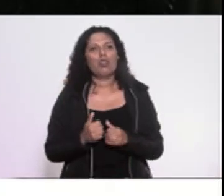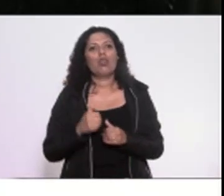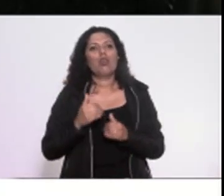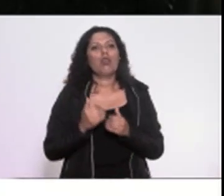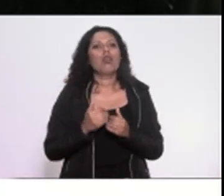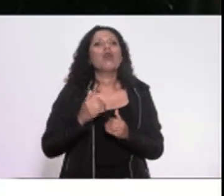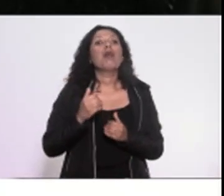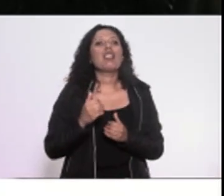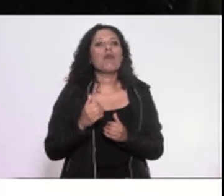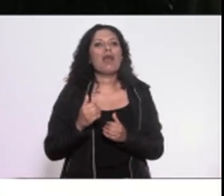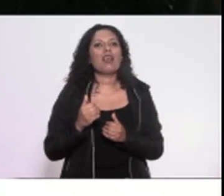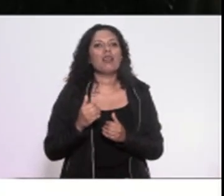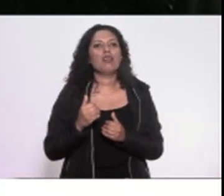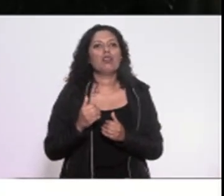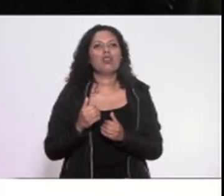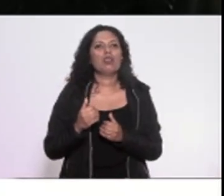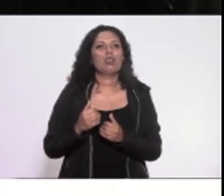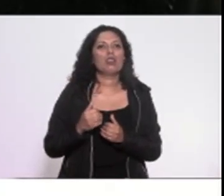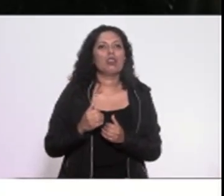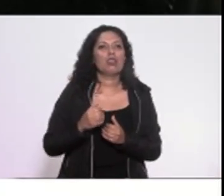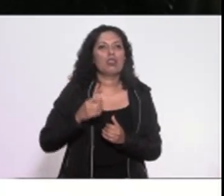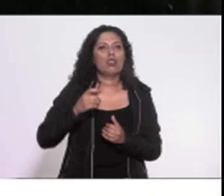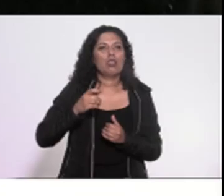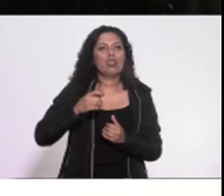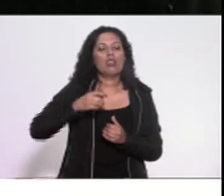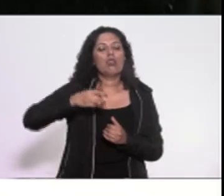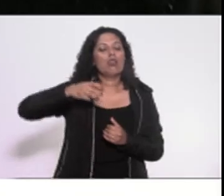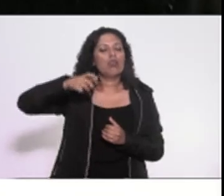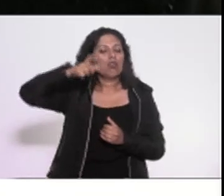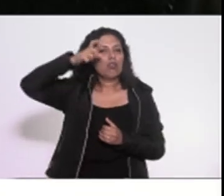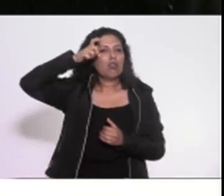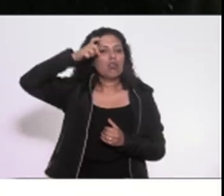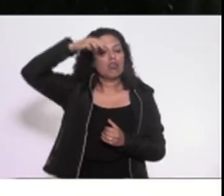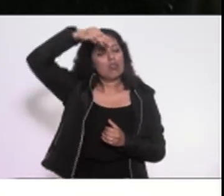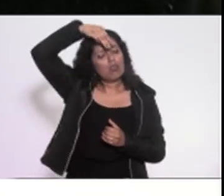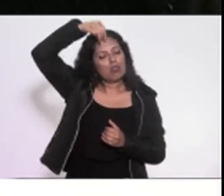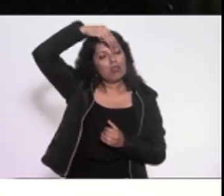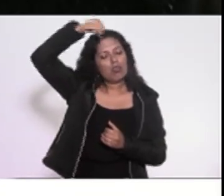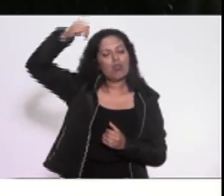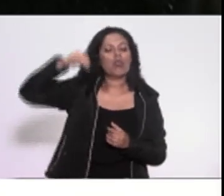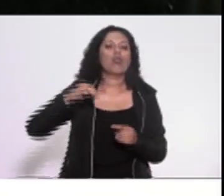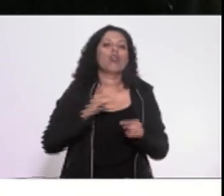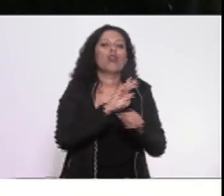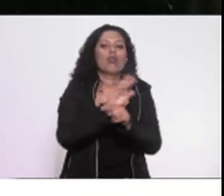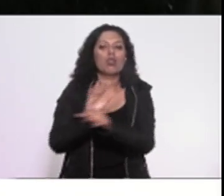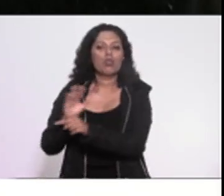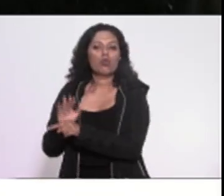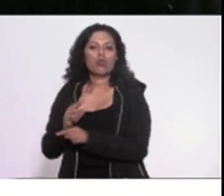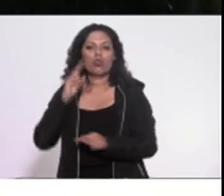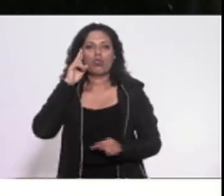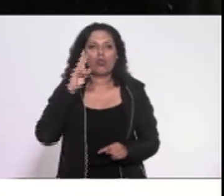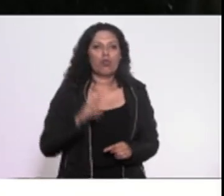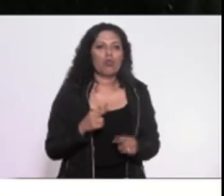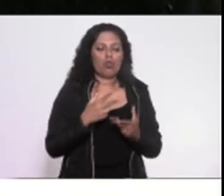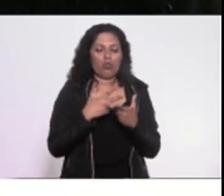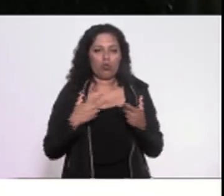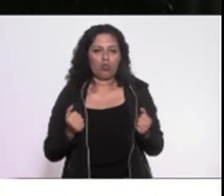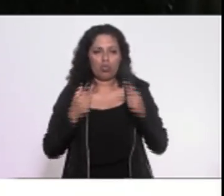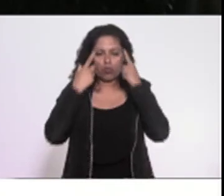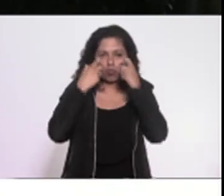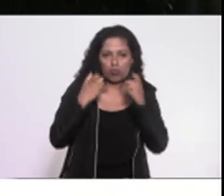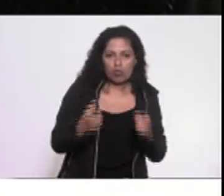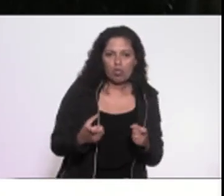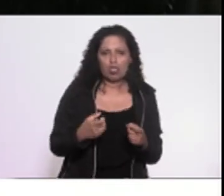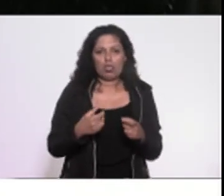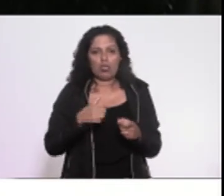ter pelo menos uma viatura em todos os batalhões para acompanhar, né, exatamente as vítimas de